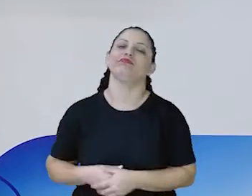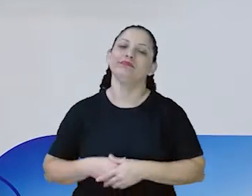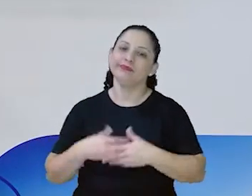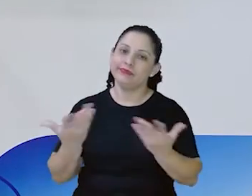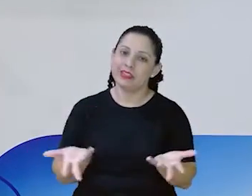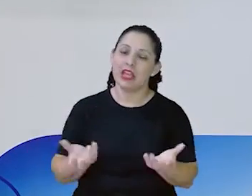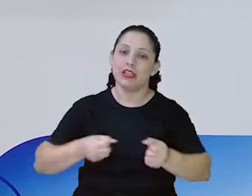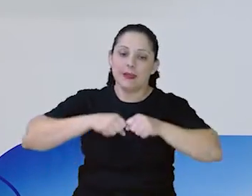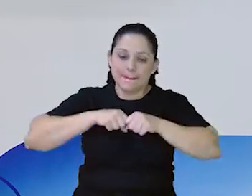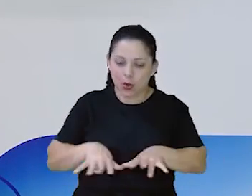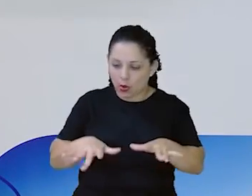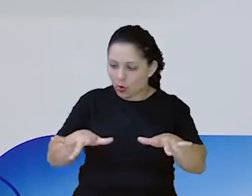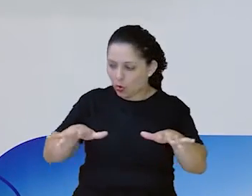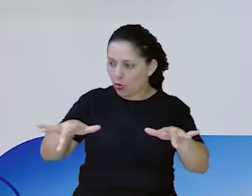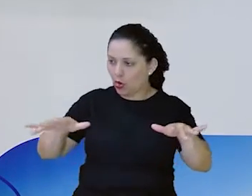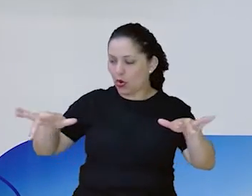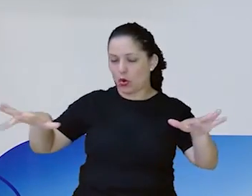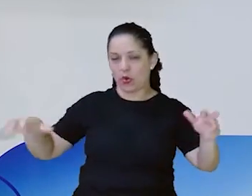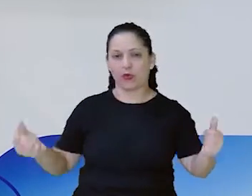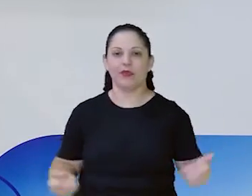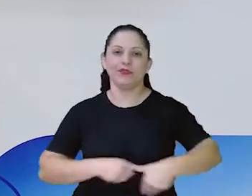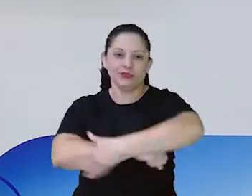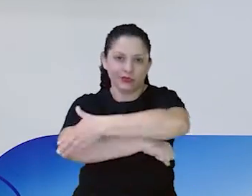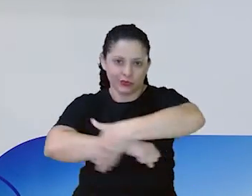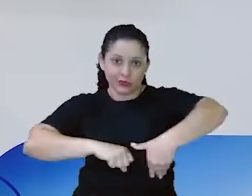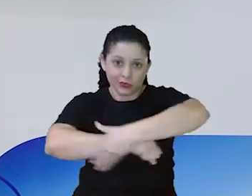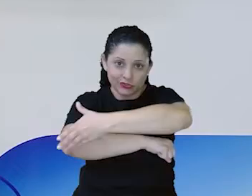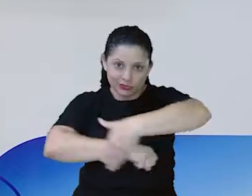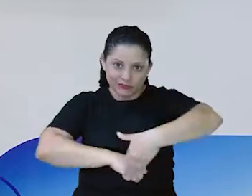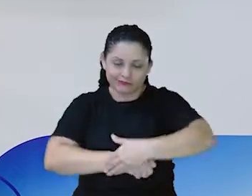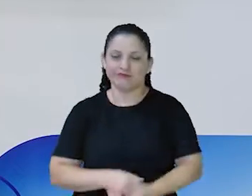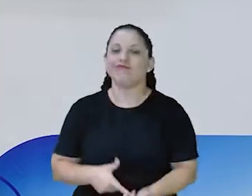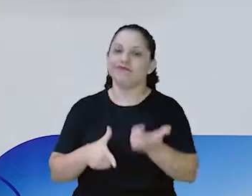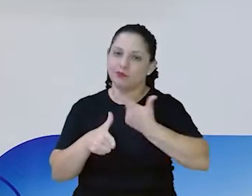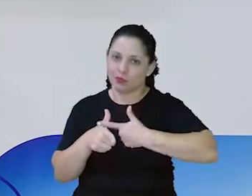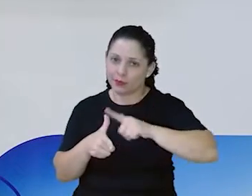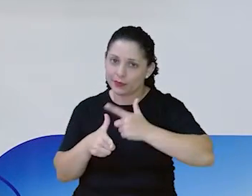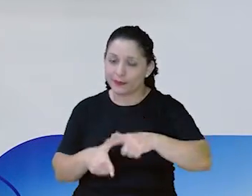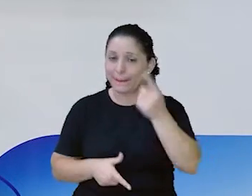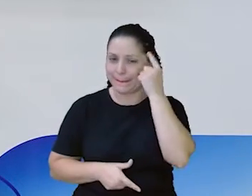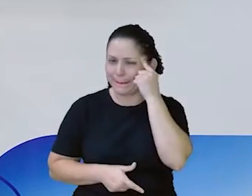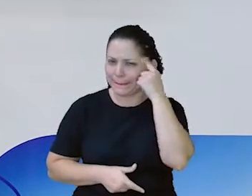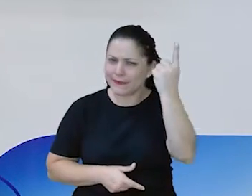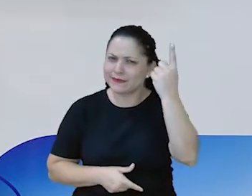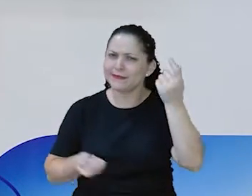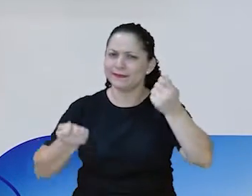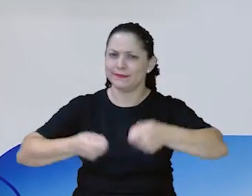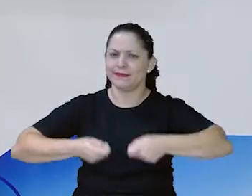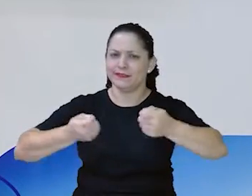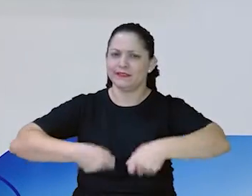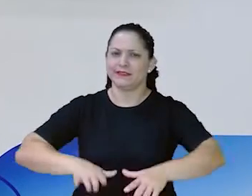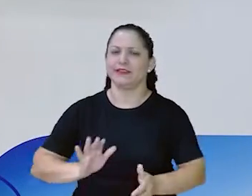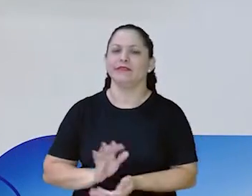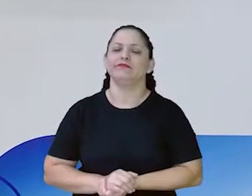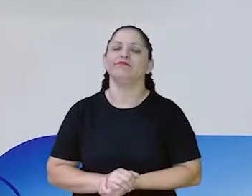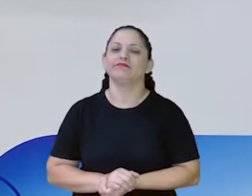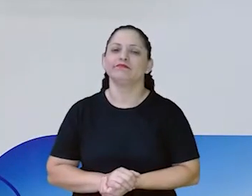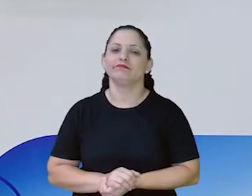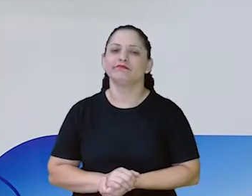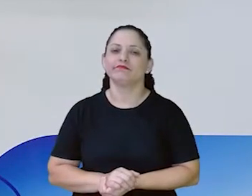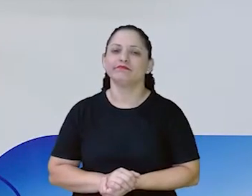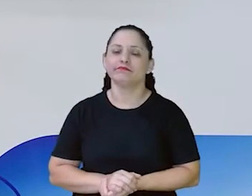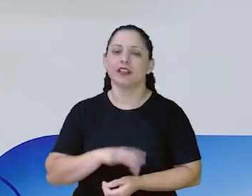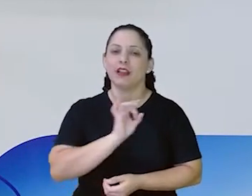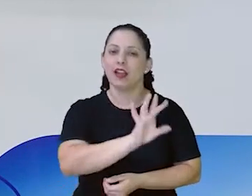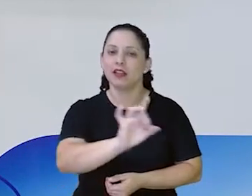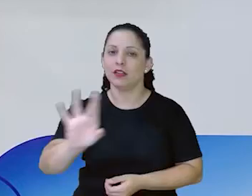escoar, vai invadir as ruas, vai invadir as casas. Então, é um grande problema, a gente precisa pensar nisso. E cada um fazendo a